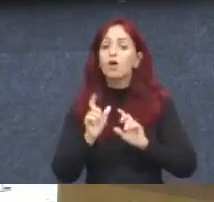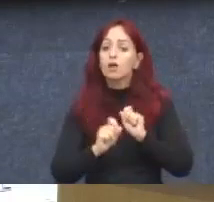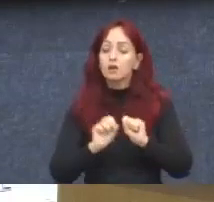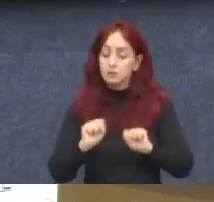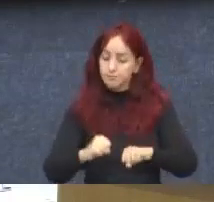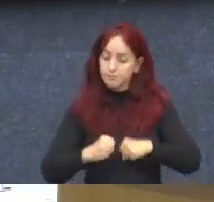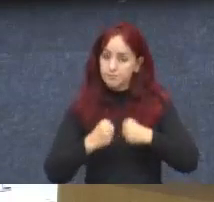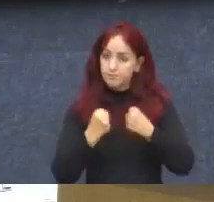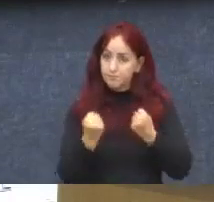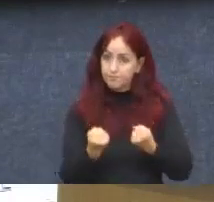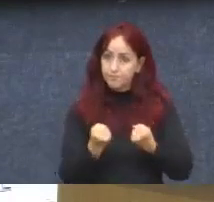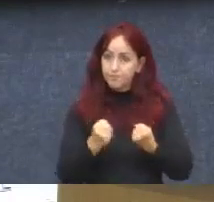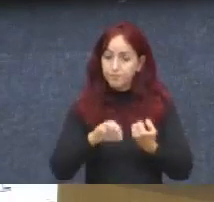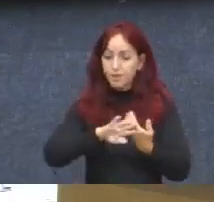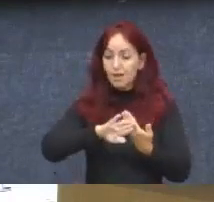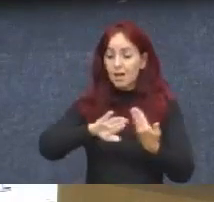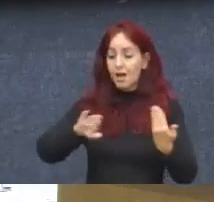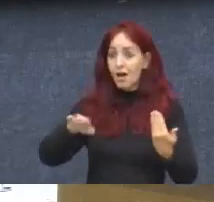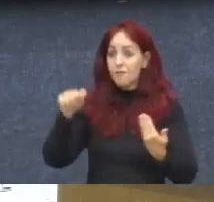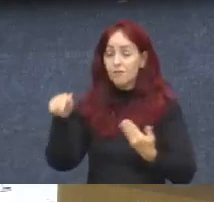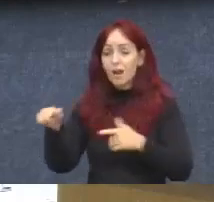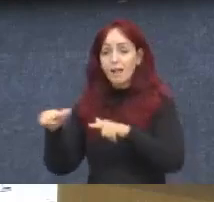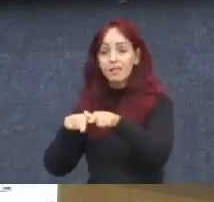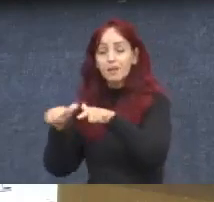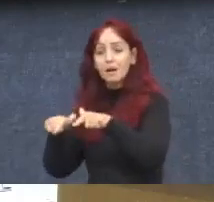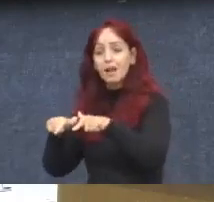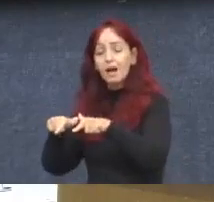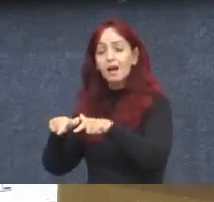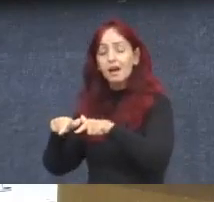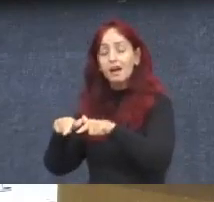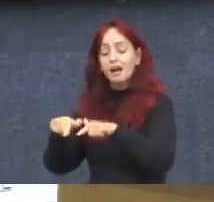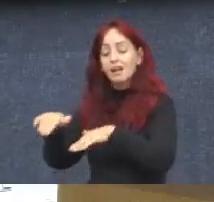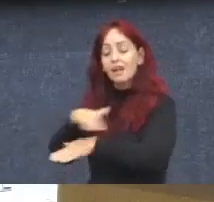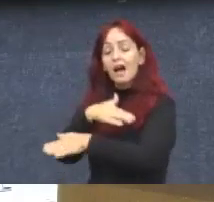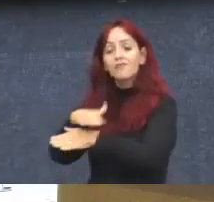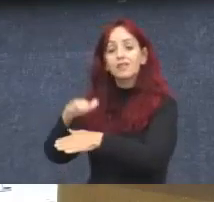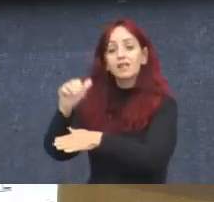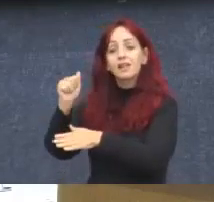interlocução na Avenida Afonso Pena 1212.